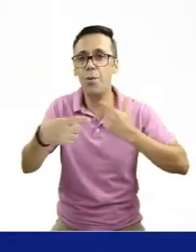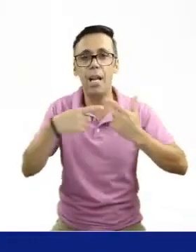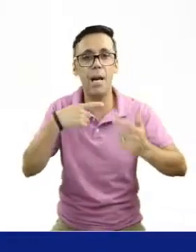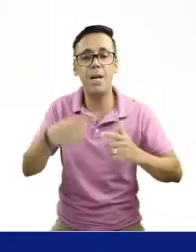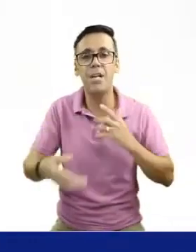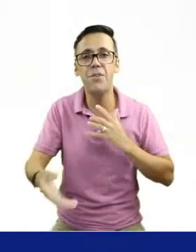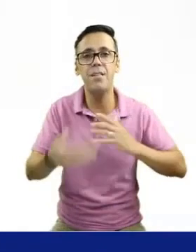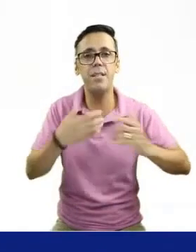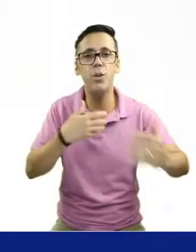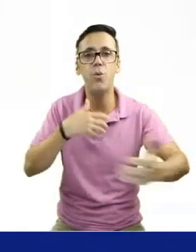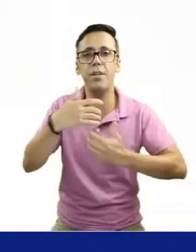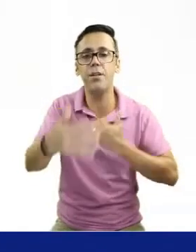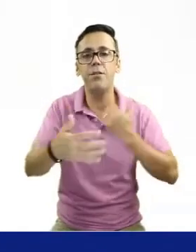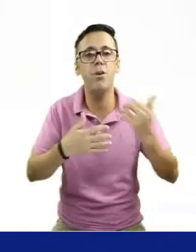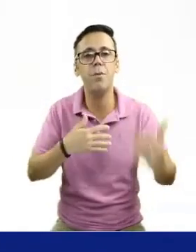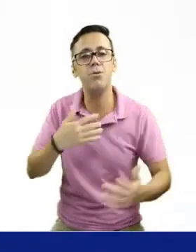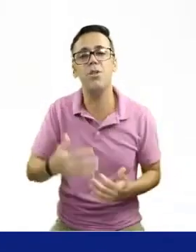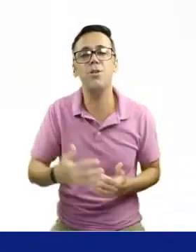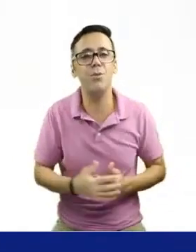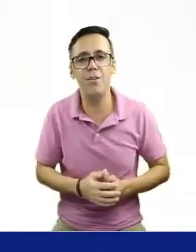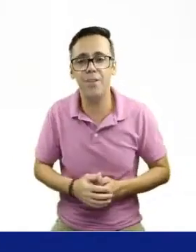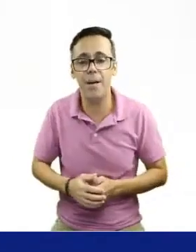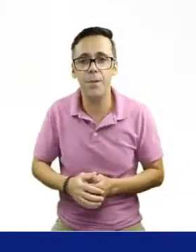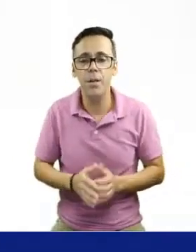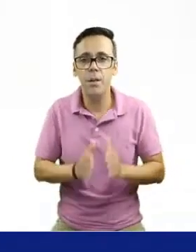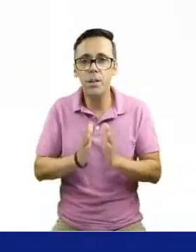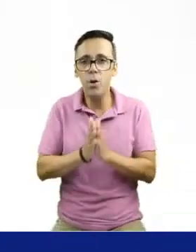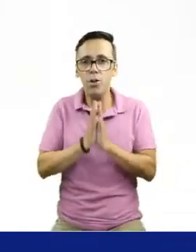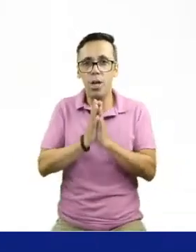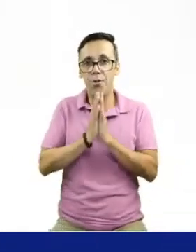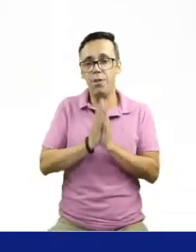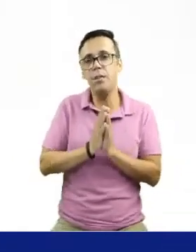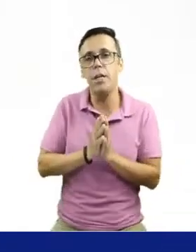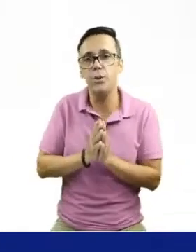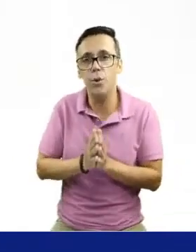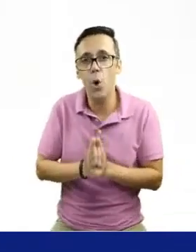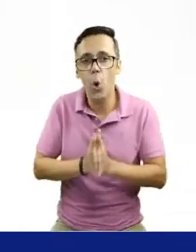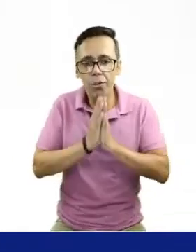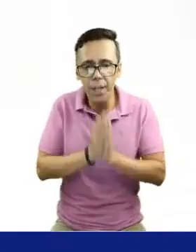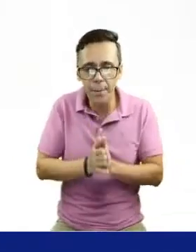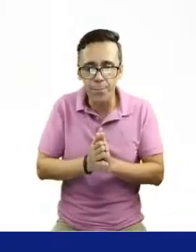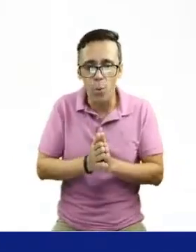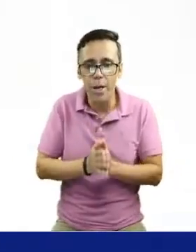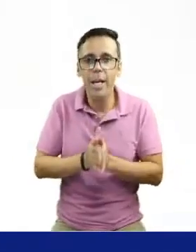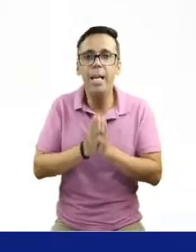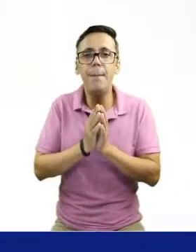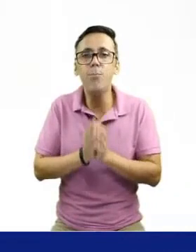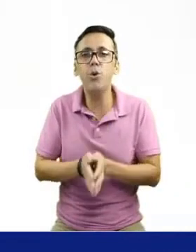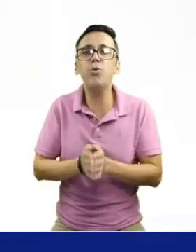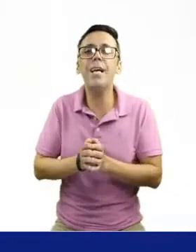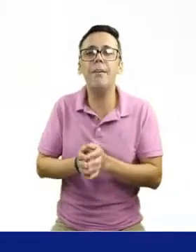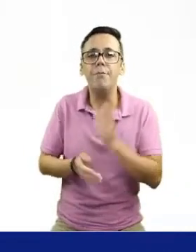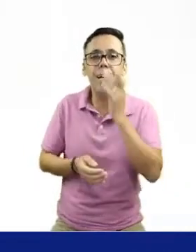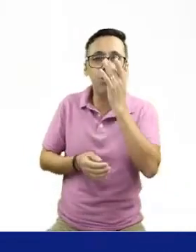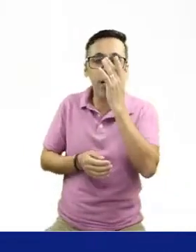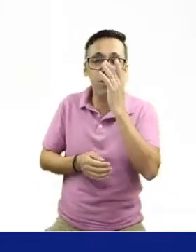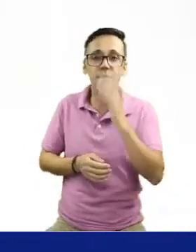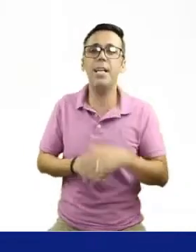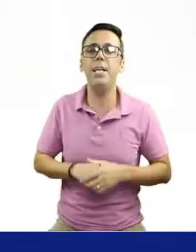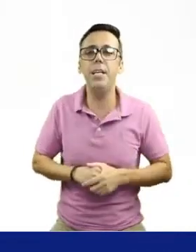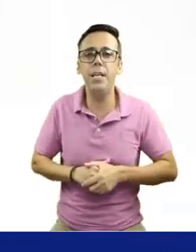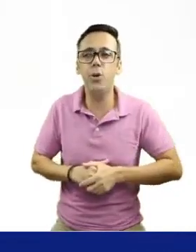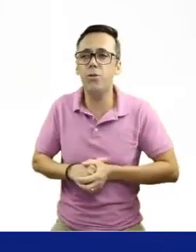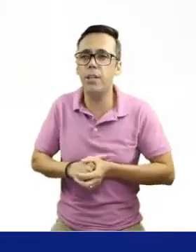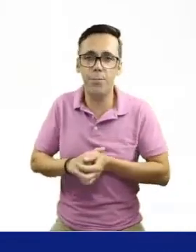indo para lá e para cá trazendo guardando informações e porém vai então Rogério Fique atento o tempo ele é muito relevante